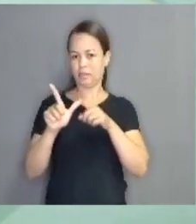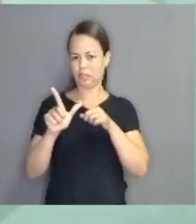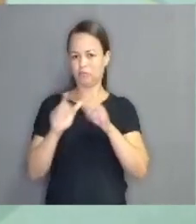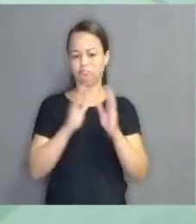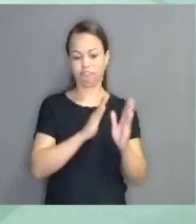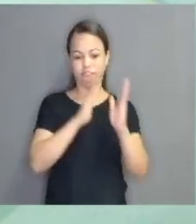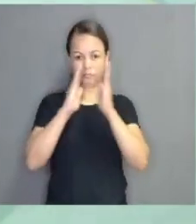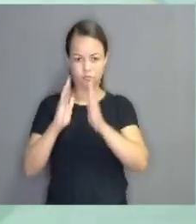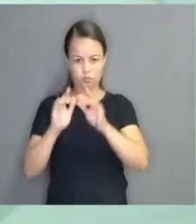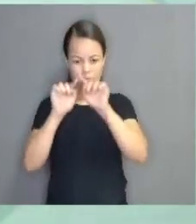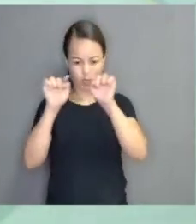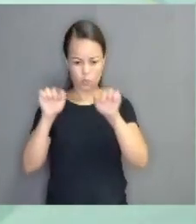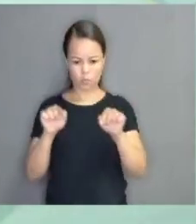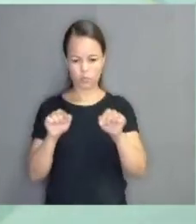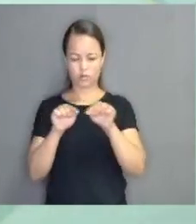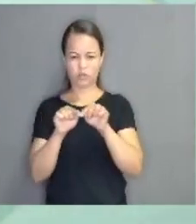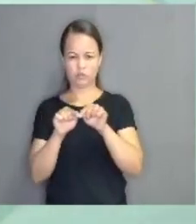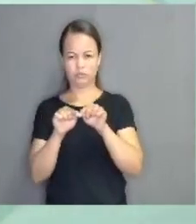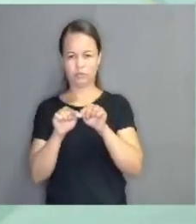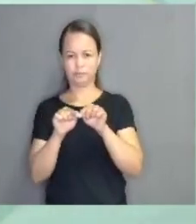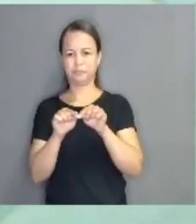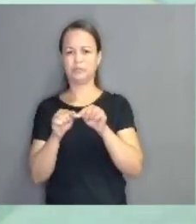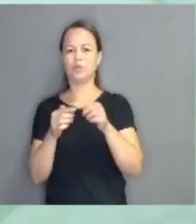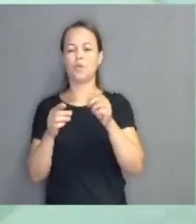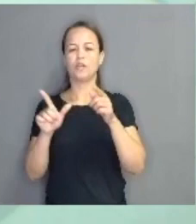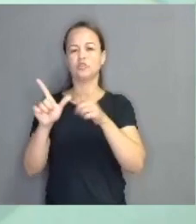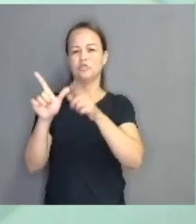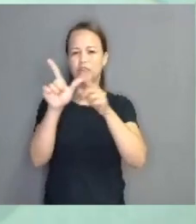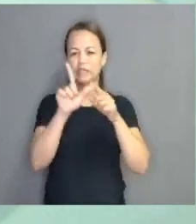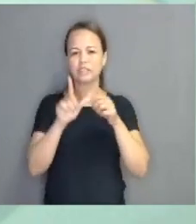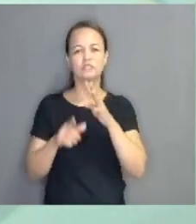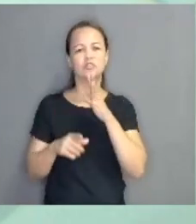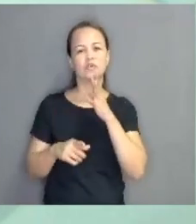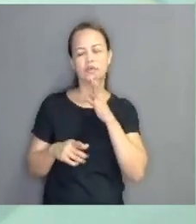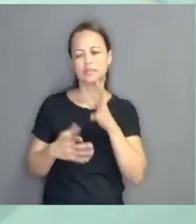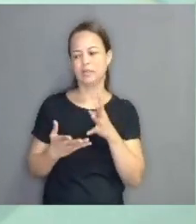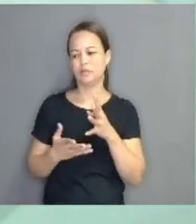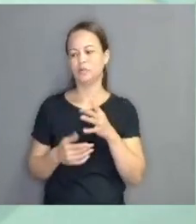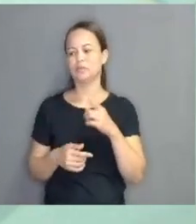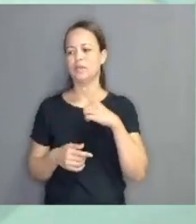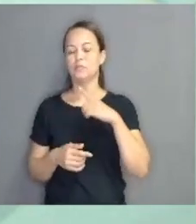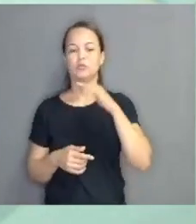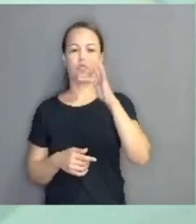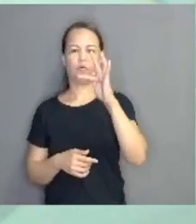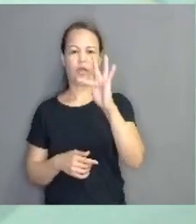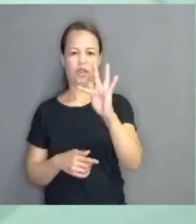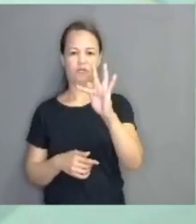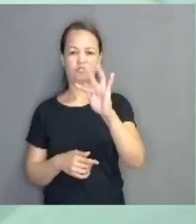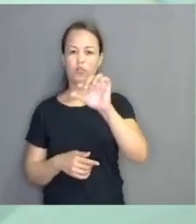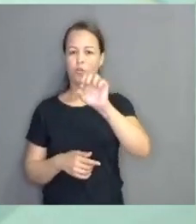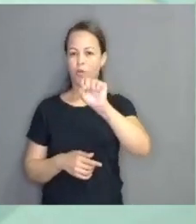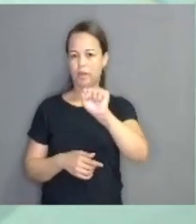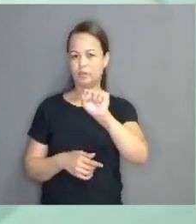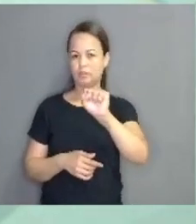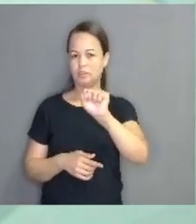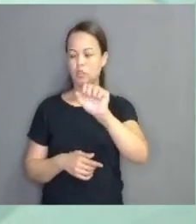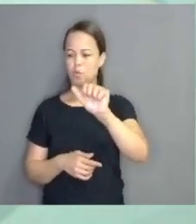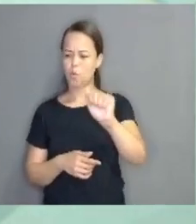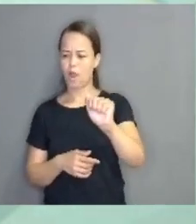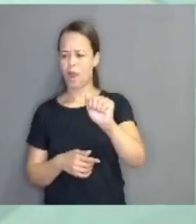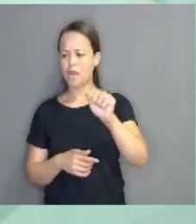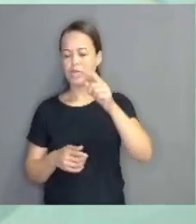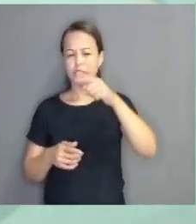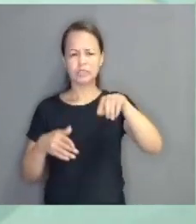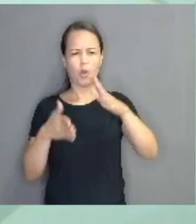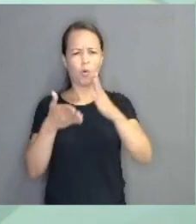para a próxima. Eu tenho aqui algumas letras que vocês já conheceram. O F, o S, o A. E essa aqui